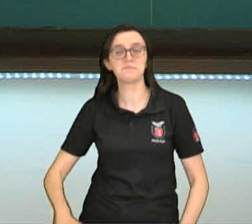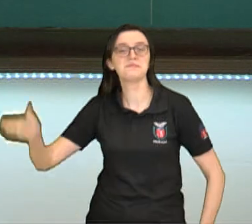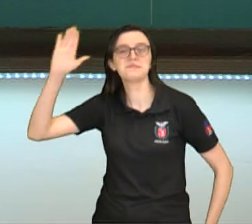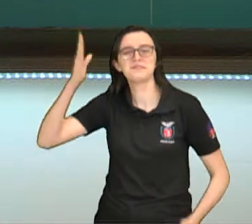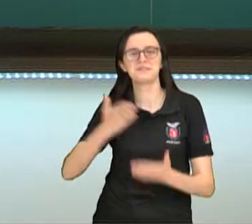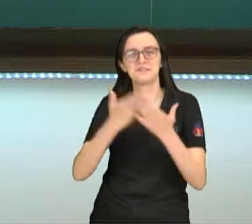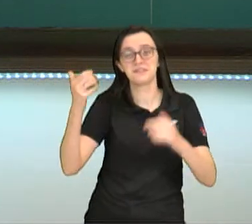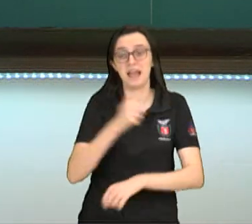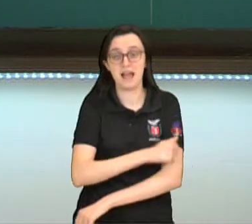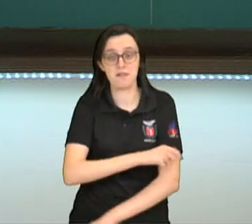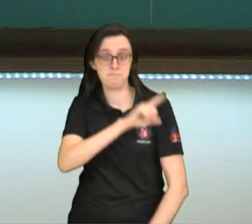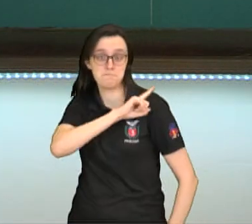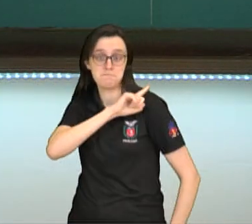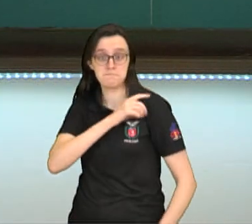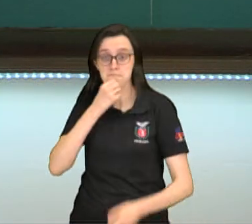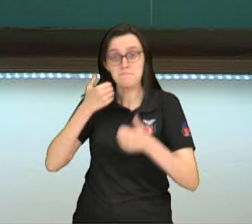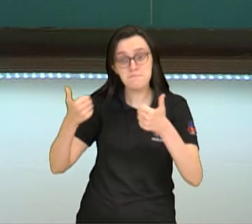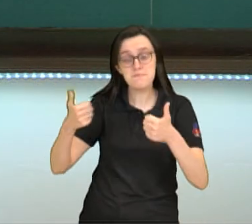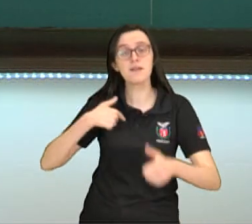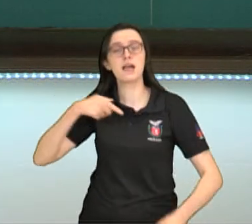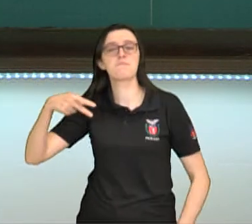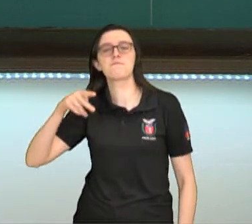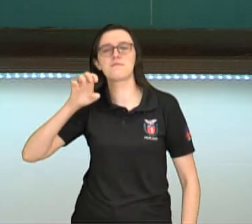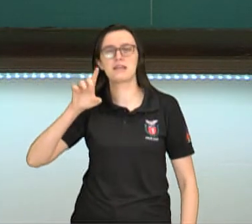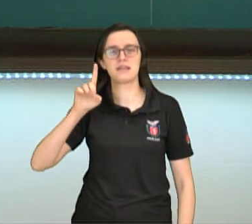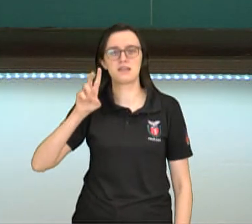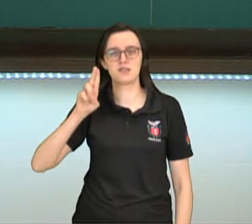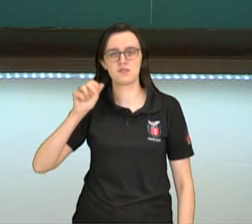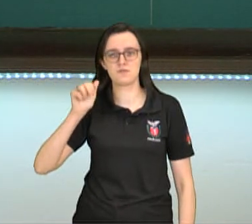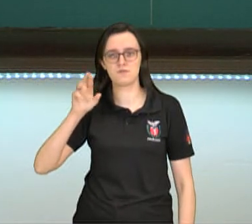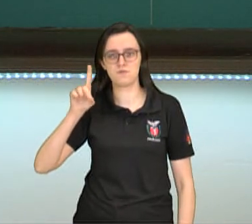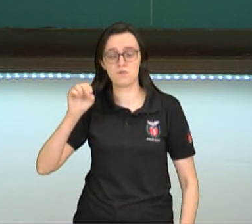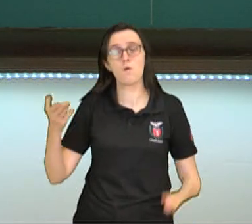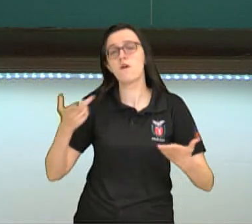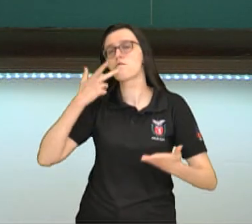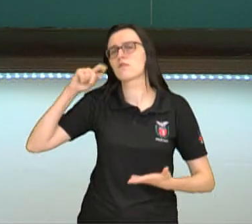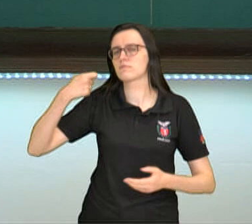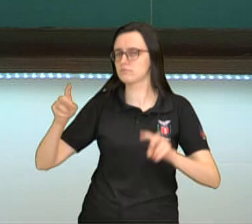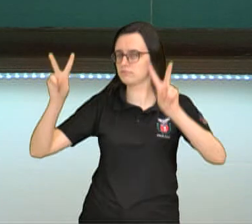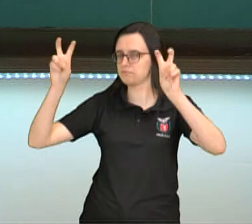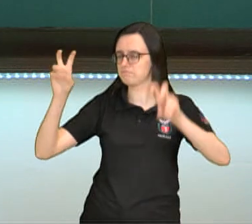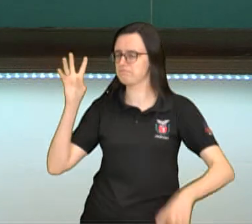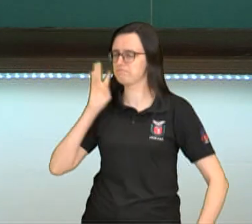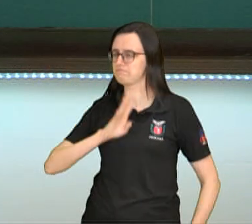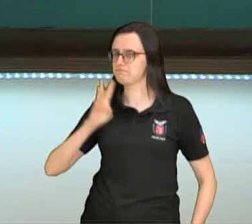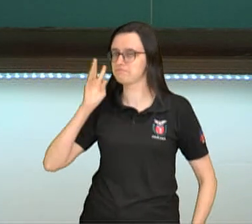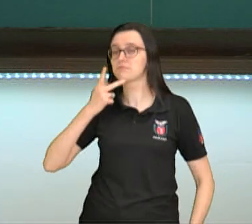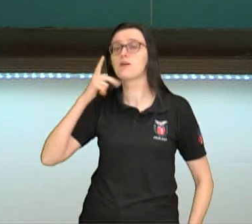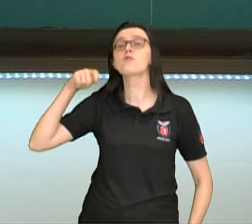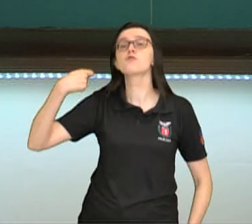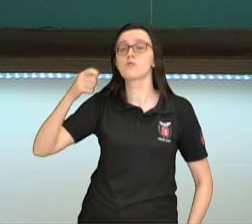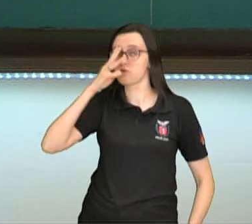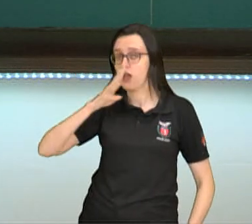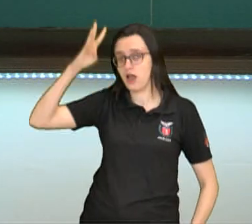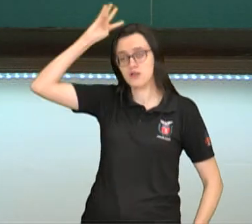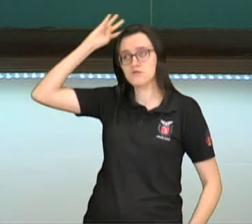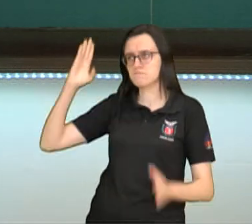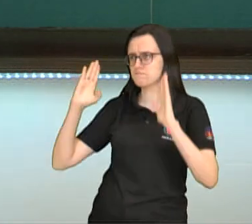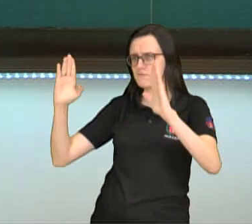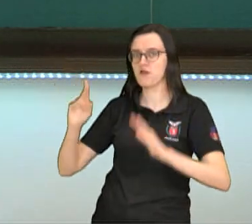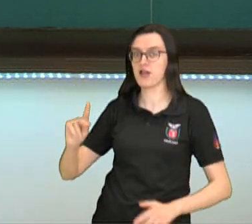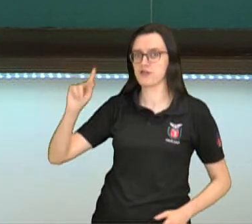Olá, estudantes do primeiro ano, tudo bem? Aqui é o professor Eduardo e hoje a gente vai falar sobre um tema muito bacana. Vamos falar sobre Roma